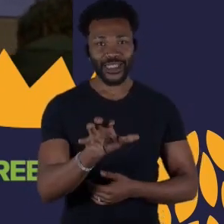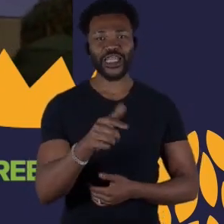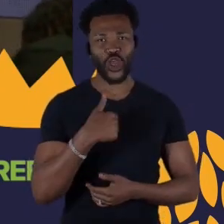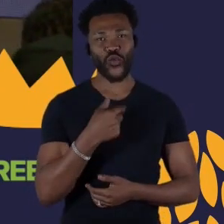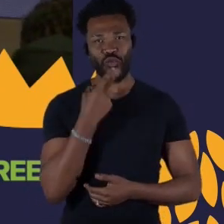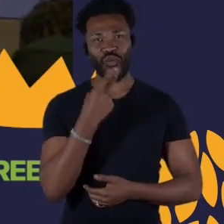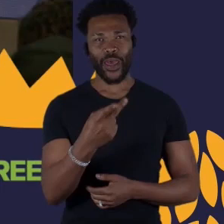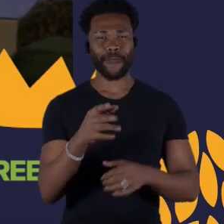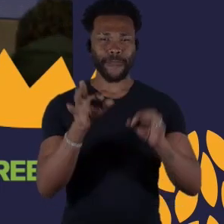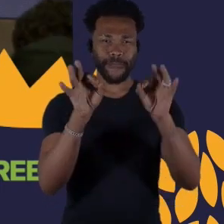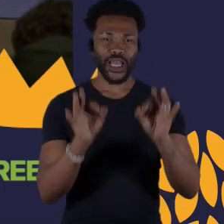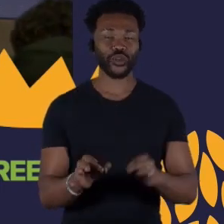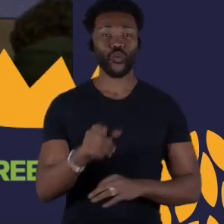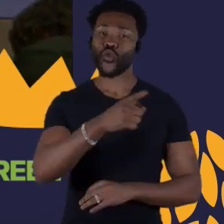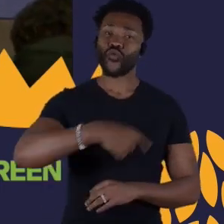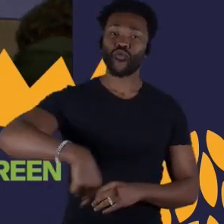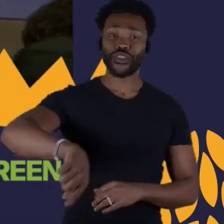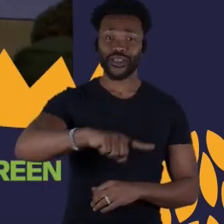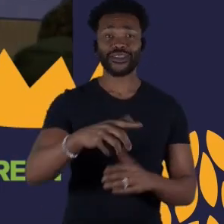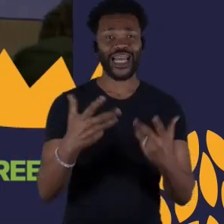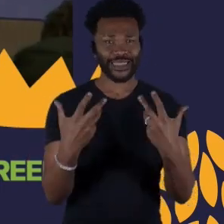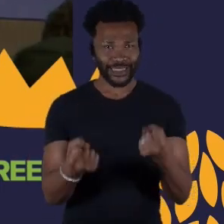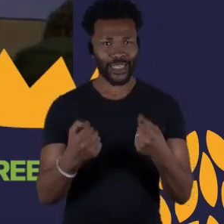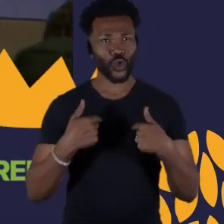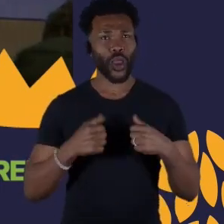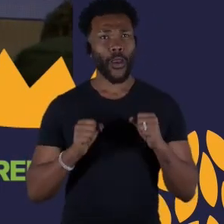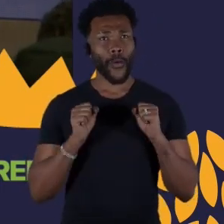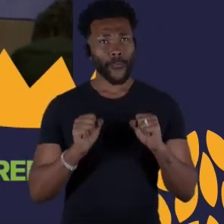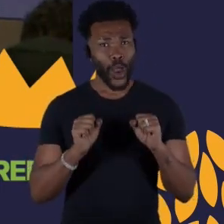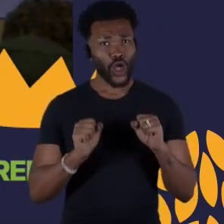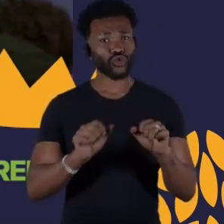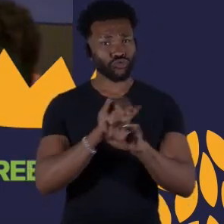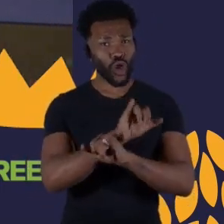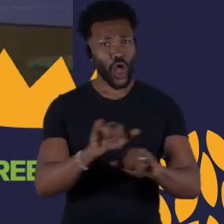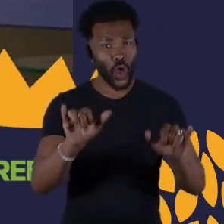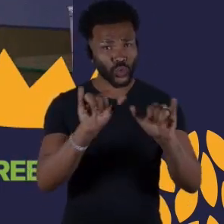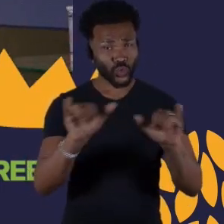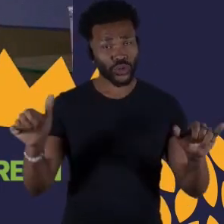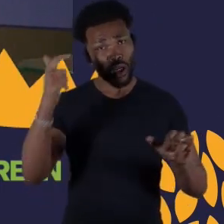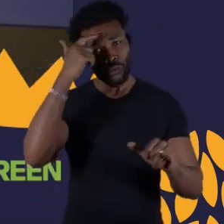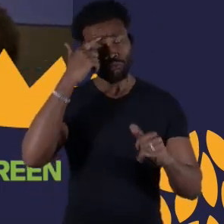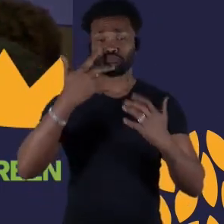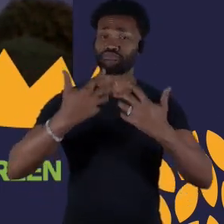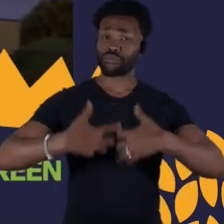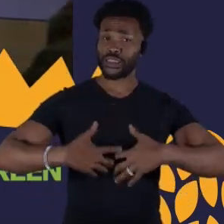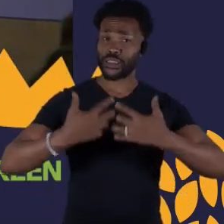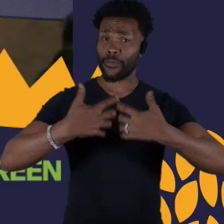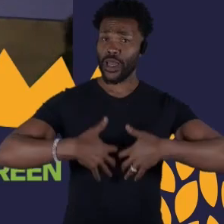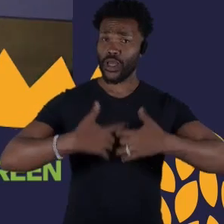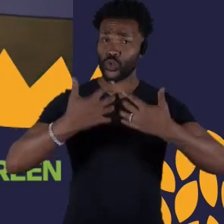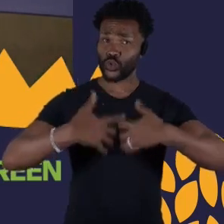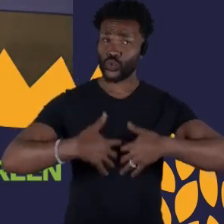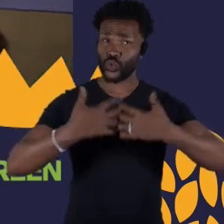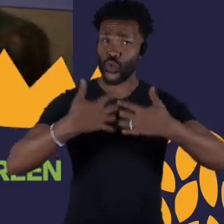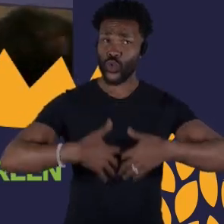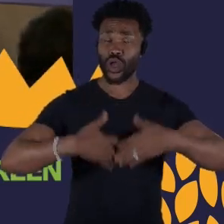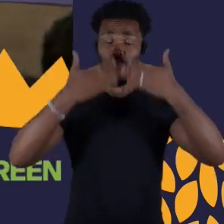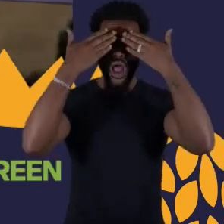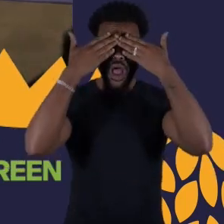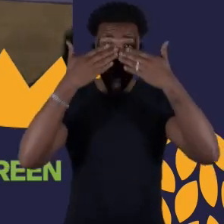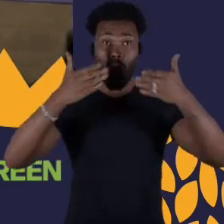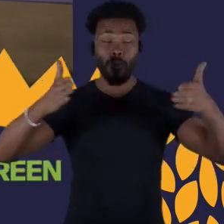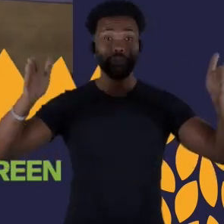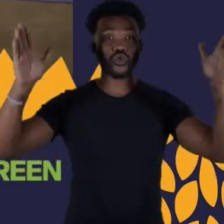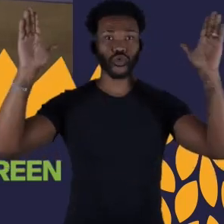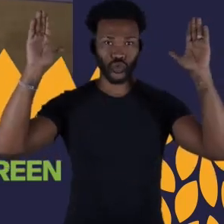falar. Se vocês aceitam que eu posso dar uma fala crítica, abrindo os